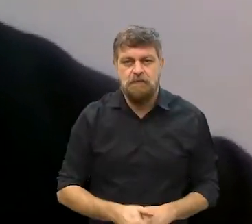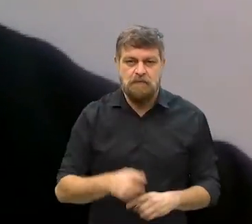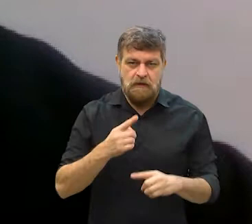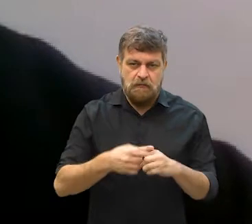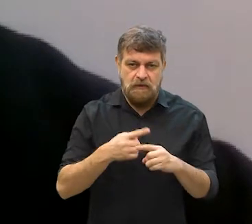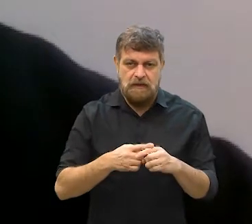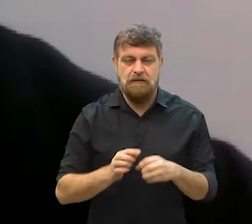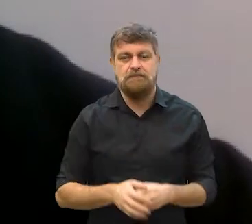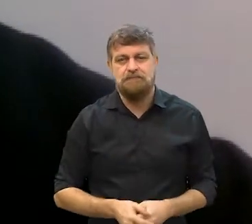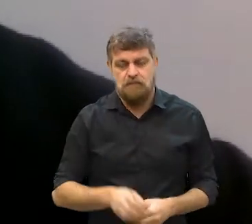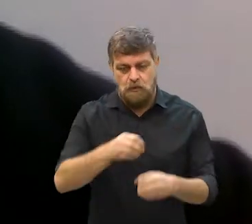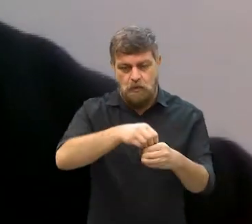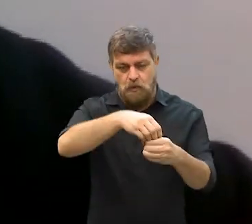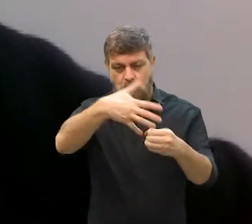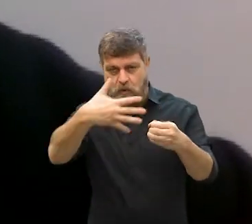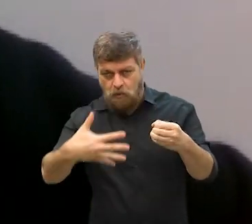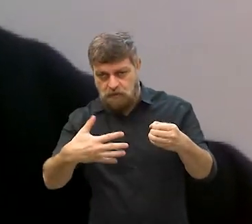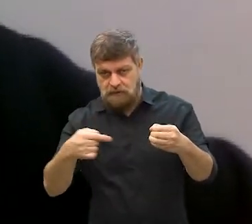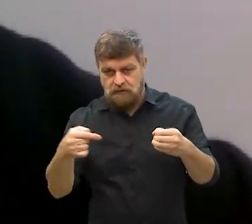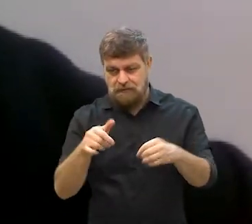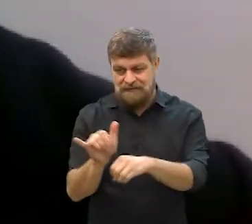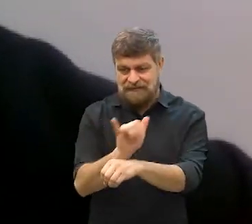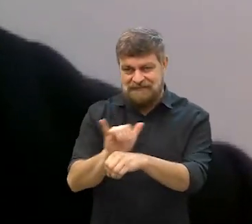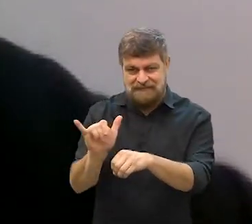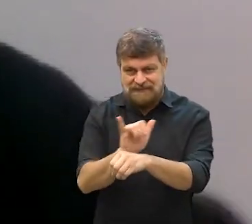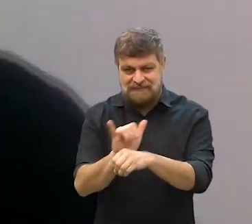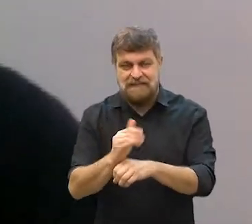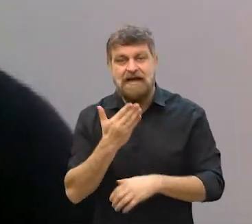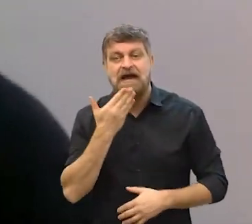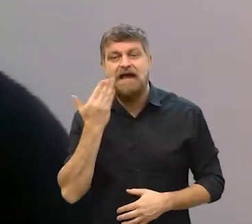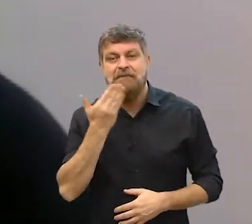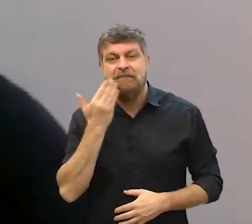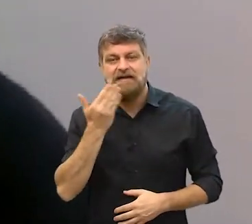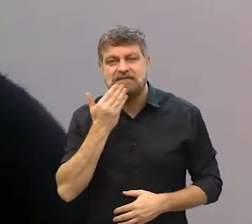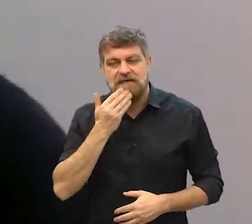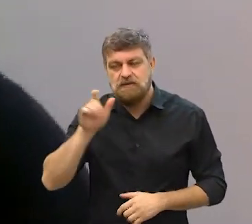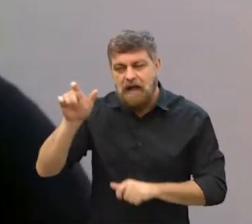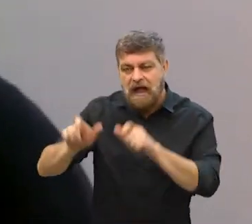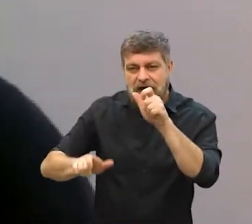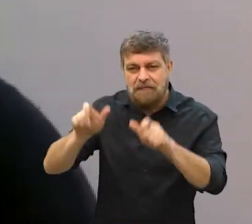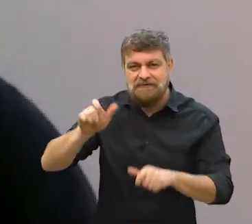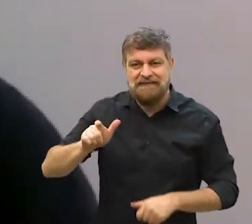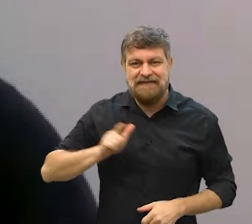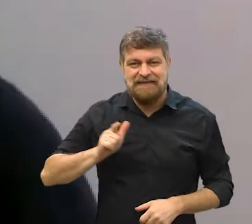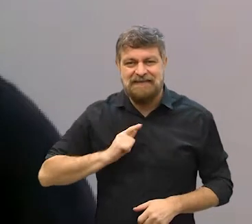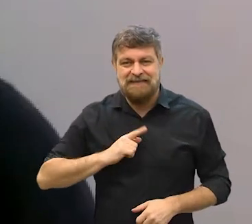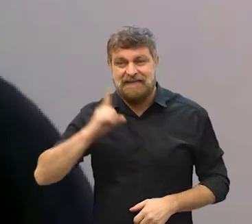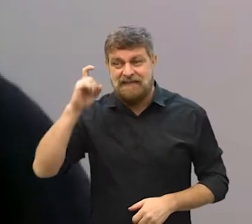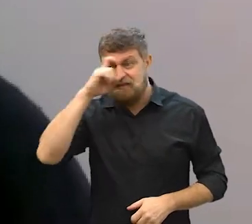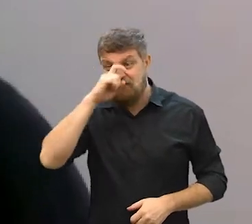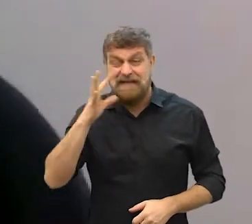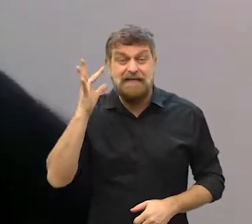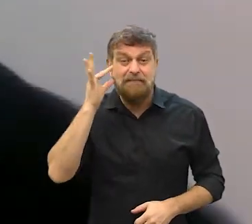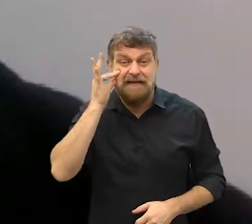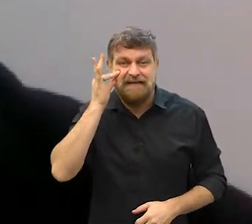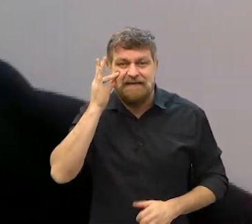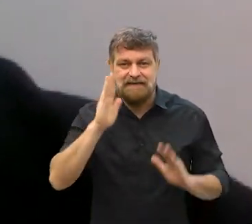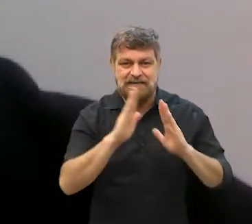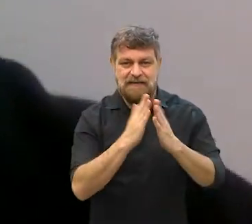do conteúdo em uma forma que seja mais fácil para as pessoas que têm dificuldade de ir para uma escola presencial,